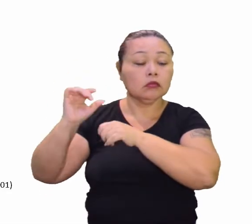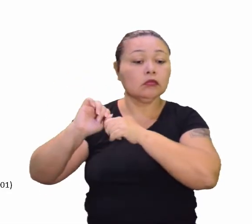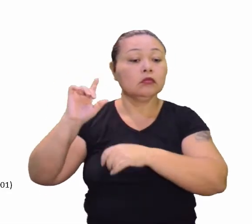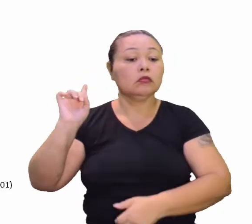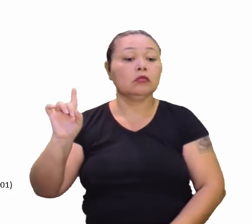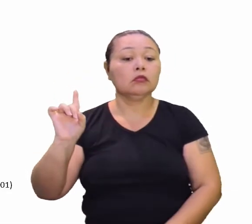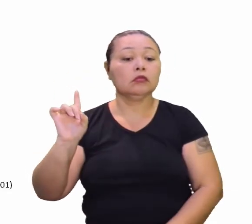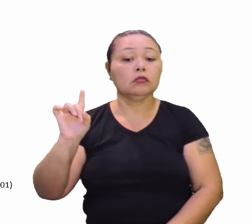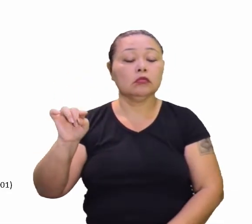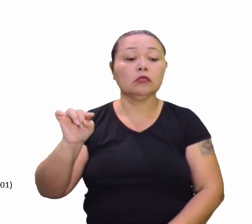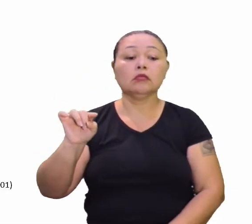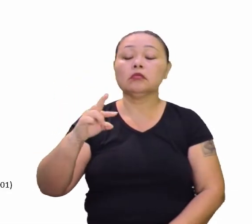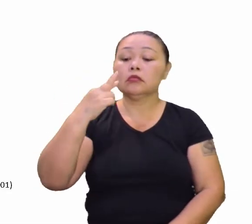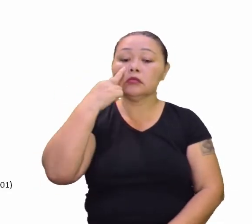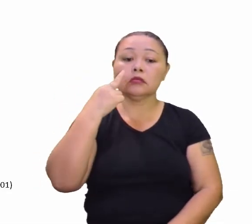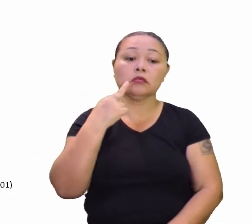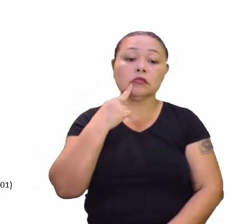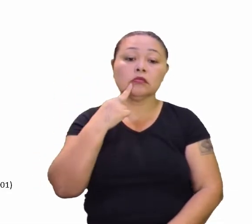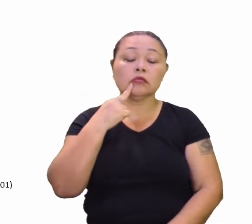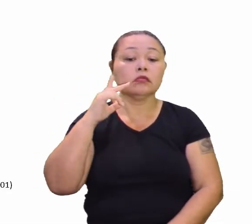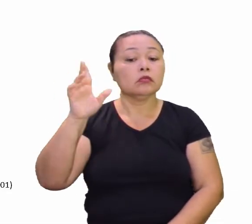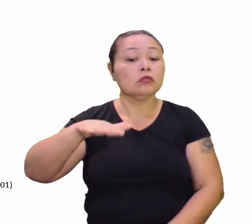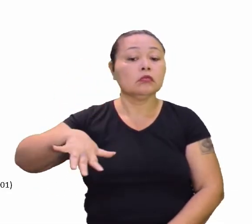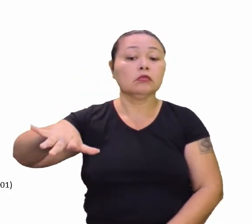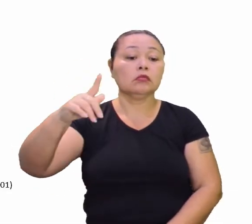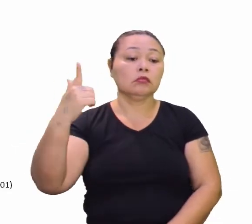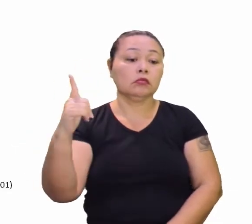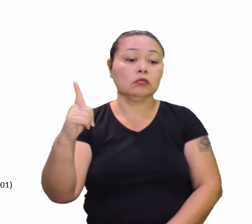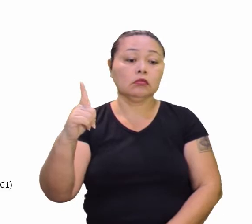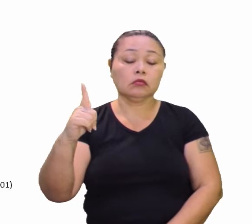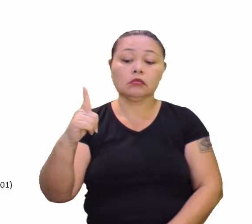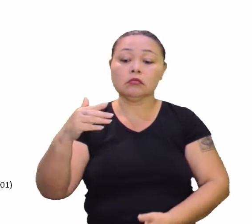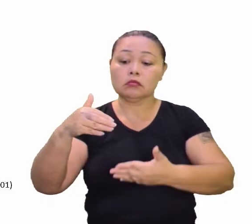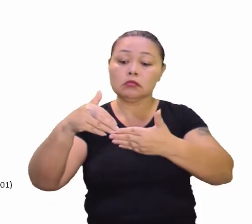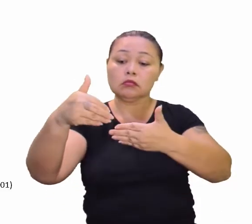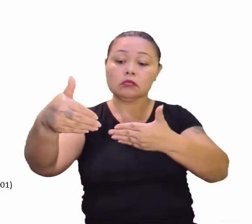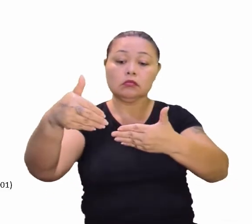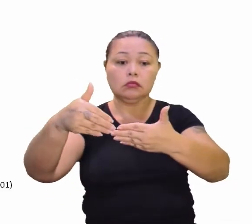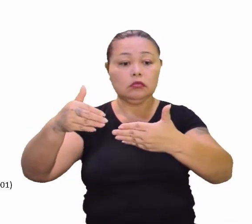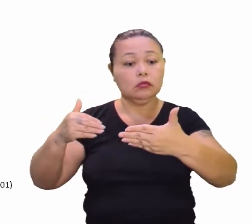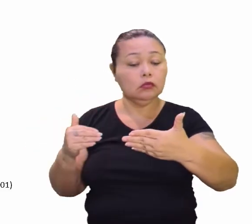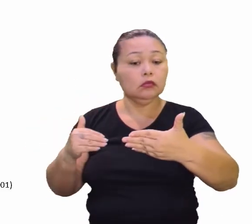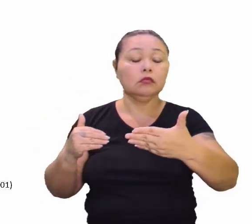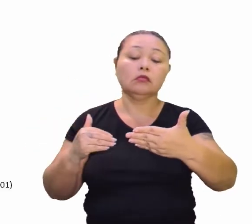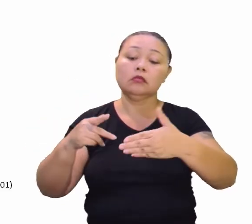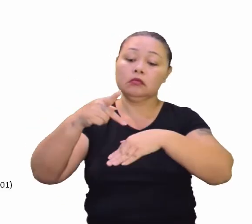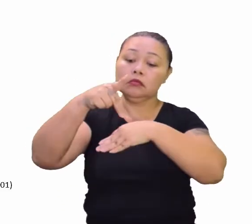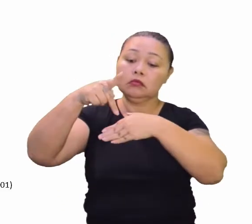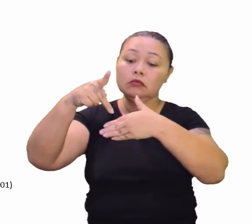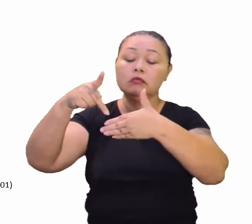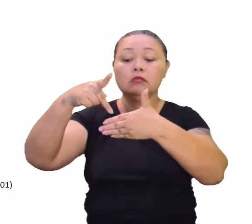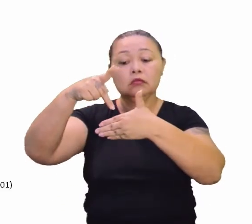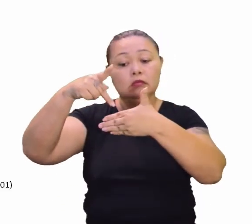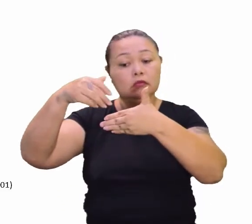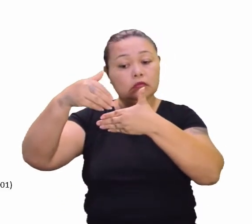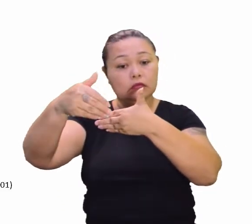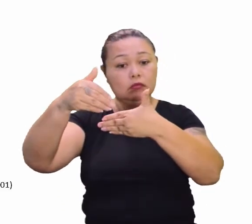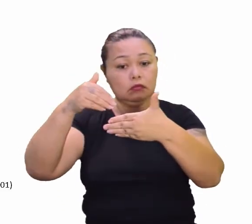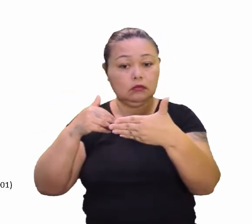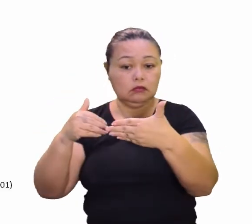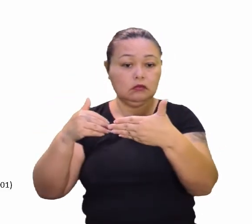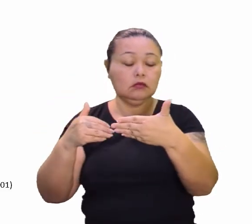anteriormente. Então, Rondônia é considerado esse espaço geográfico de fronteira, já falamos aí